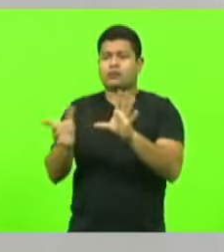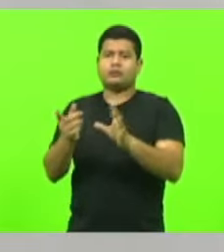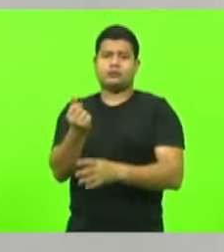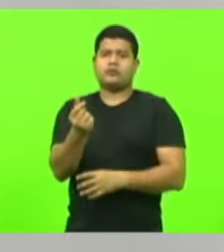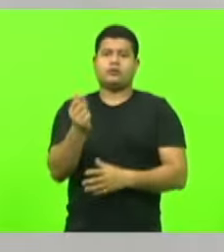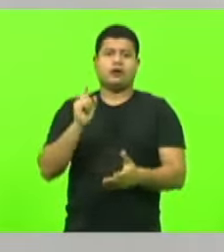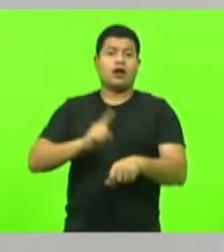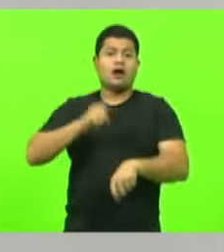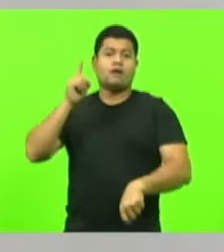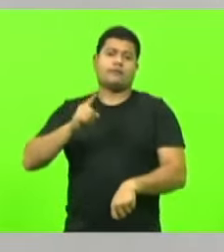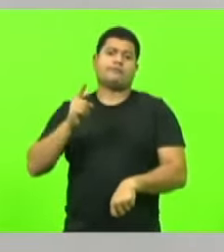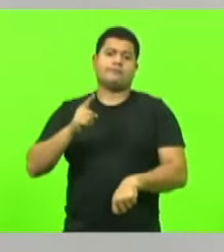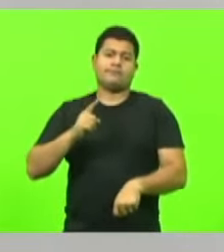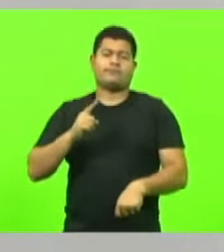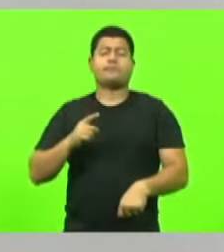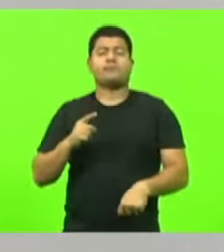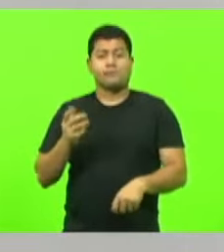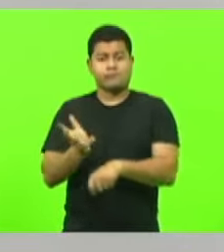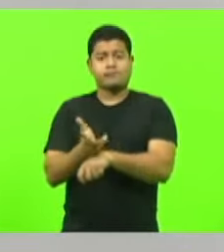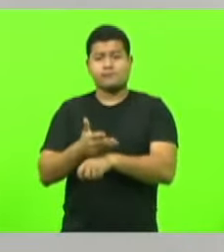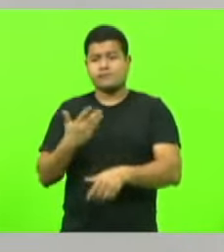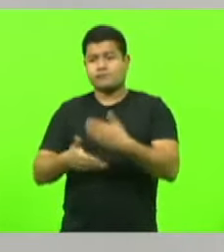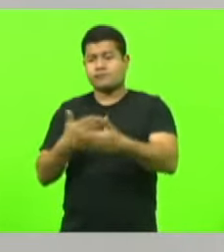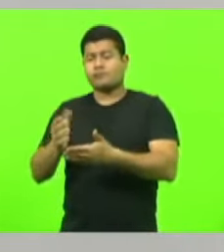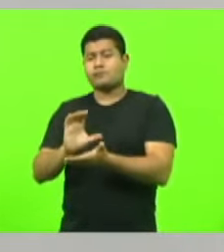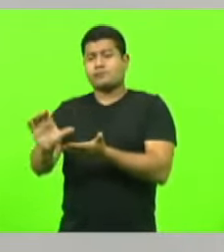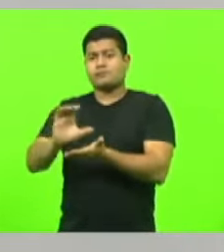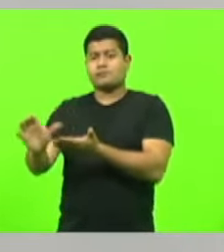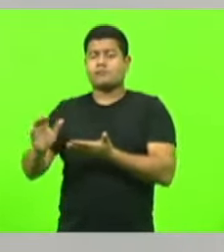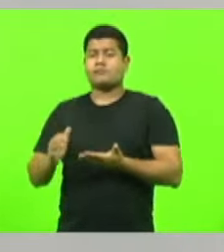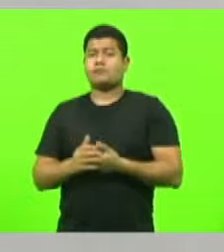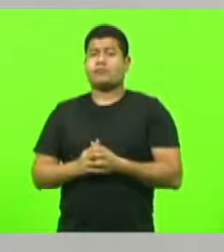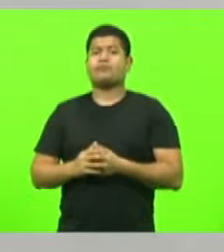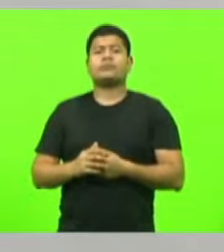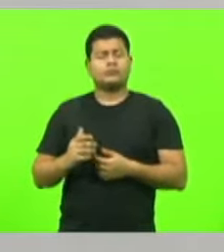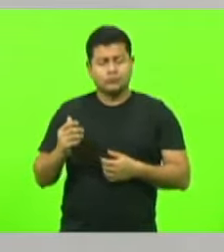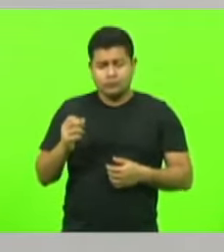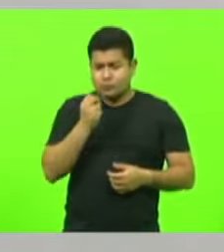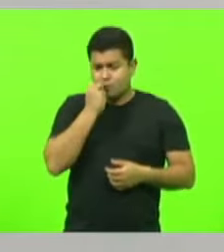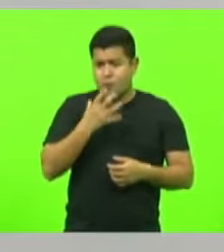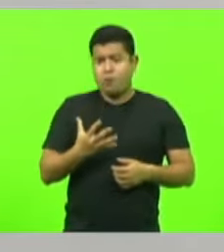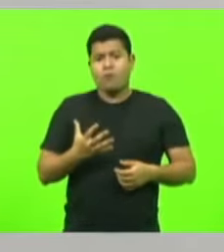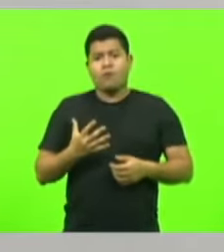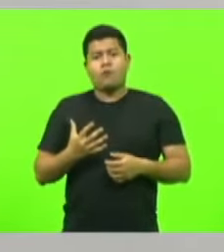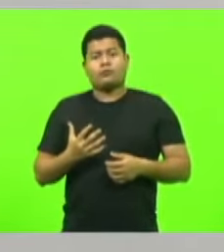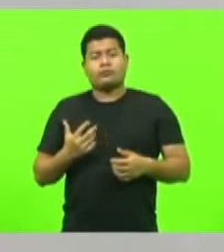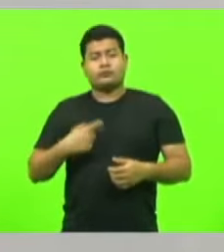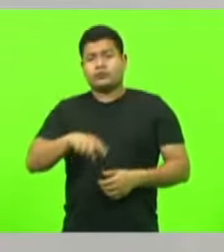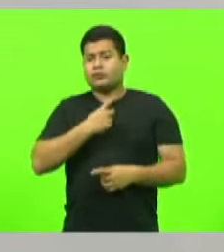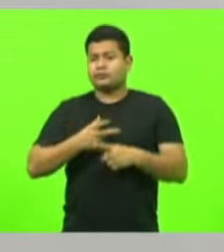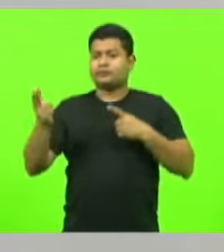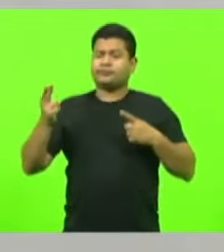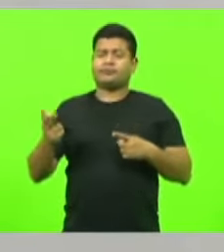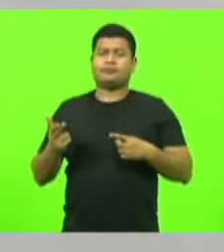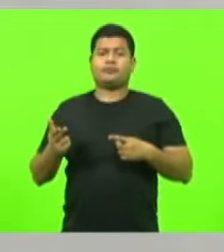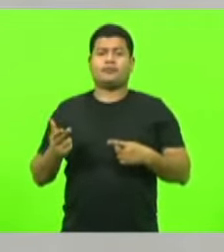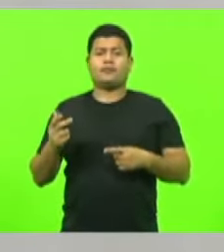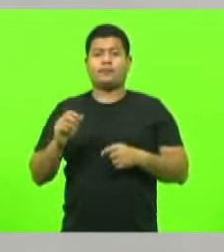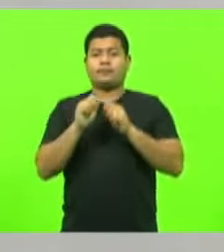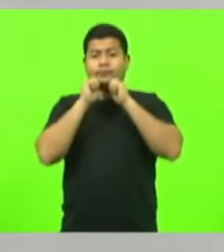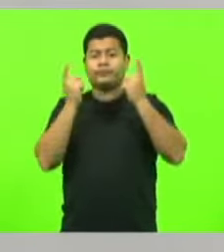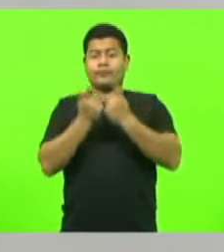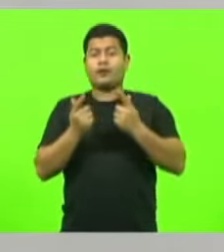repasse de recursos para os municípios catarinenses. Uma grande conquista aqui da Assembleia Legislativa, uma proposta de